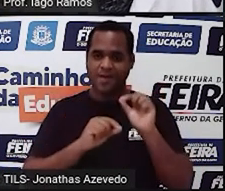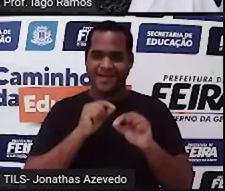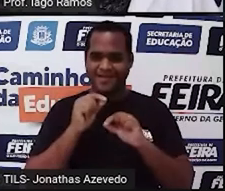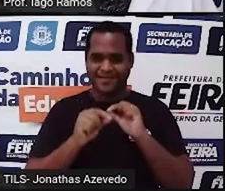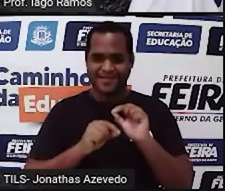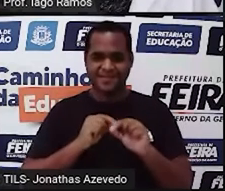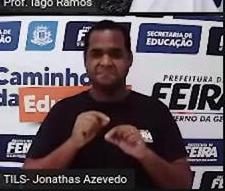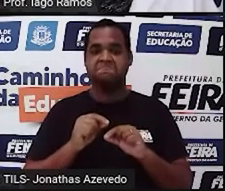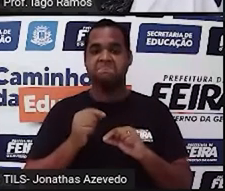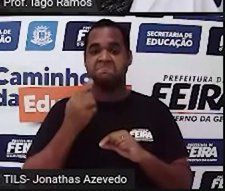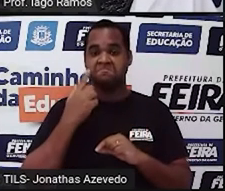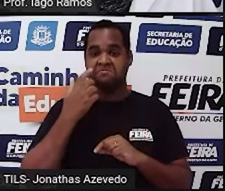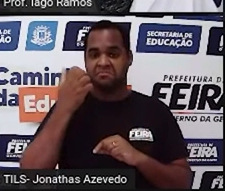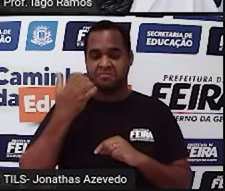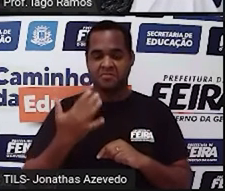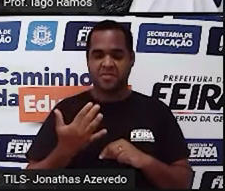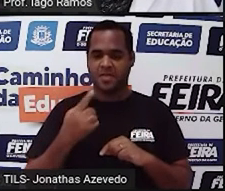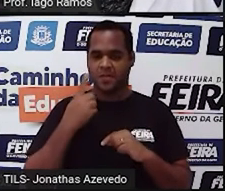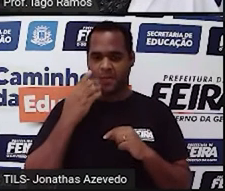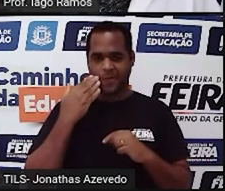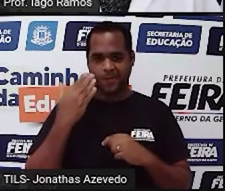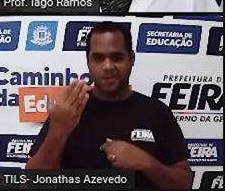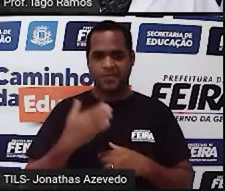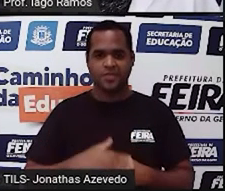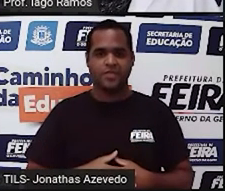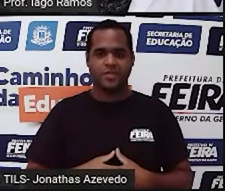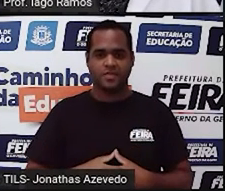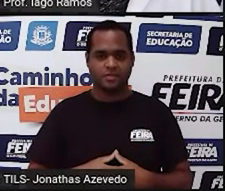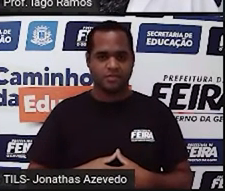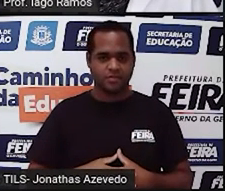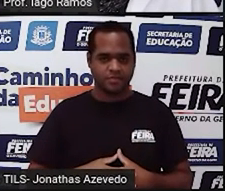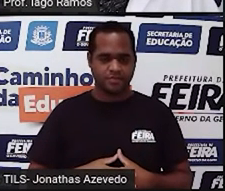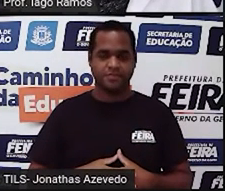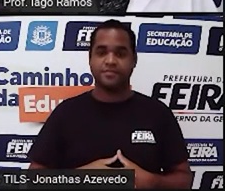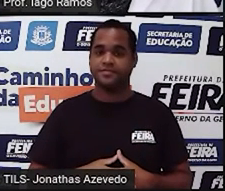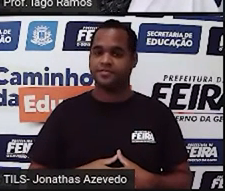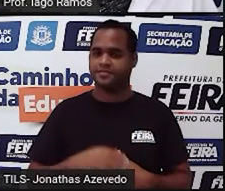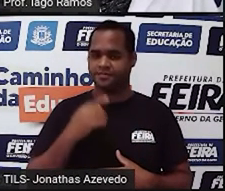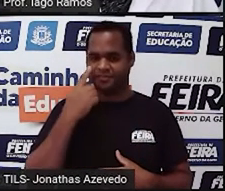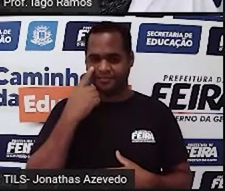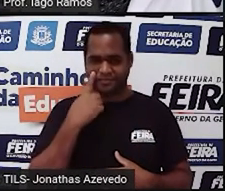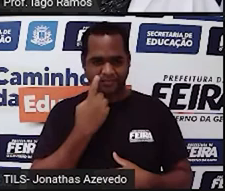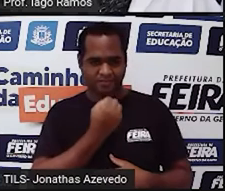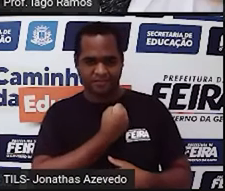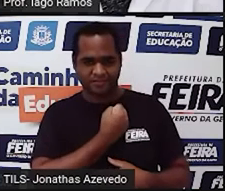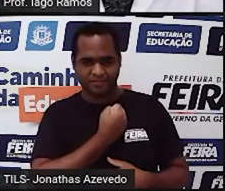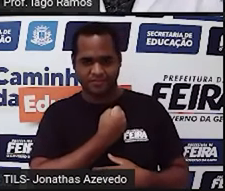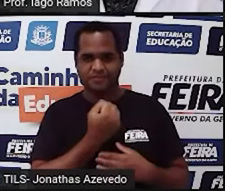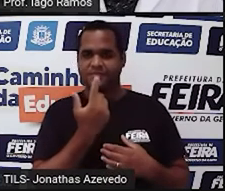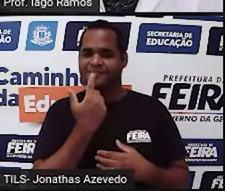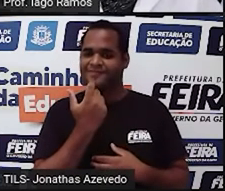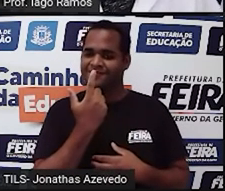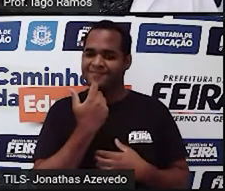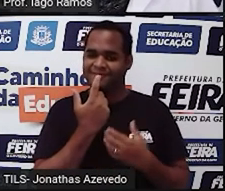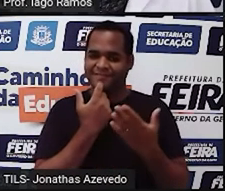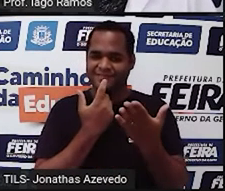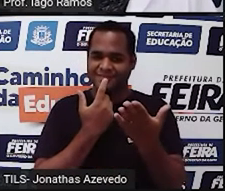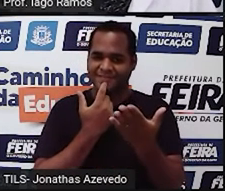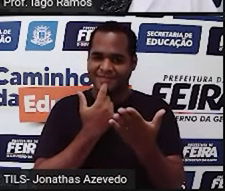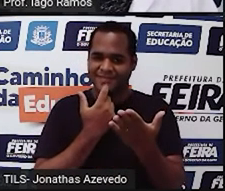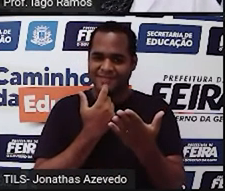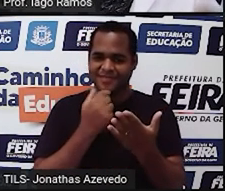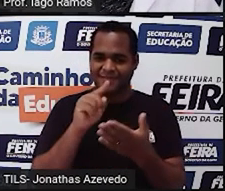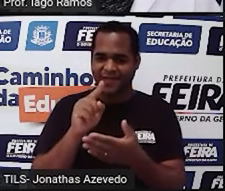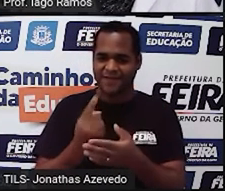7,1 é maior que o 6,9 olhe para os algarismos em vermelho na